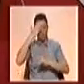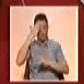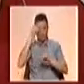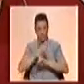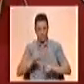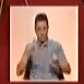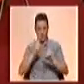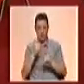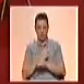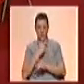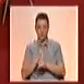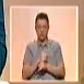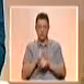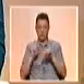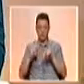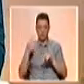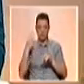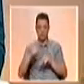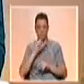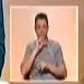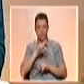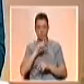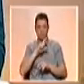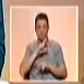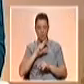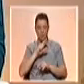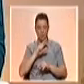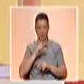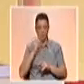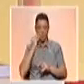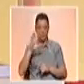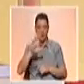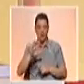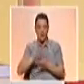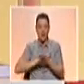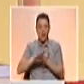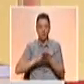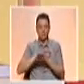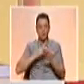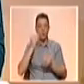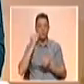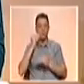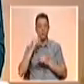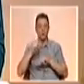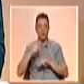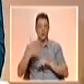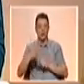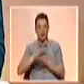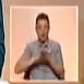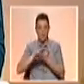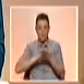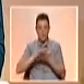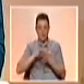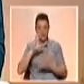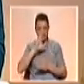consciência destas pequenas coisas que podem contribuir. Mudou a forma como lava a louça. Como é que passou a lavá-la? Eu lavo...